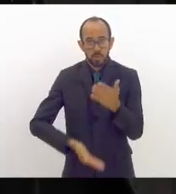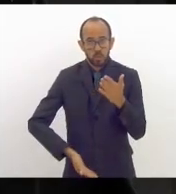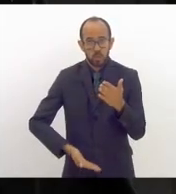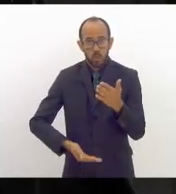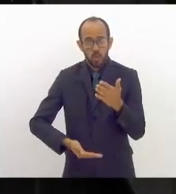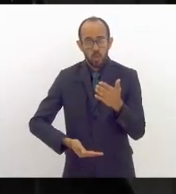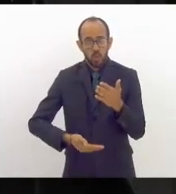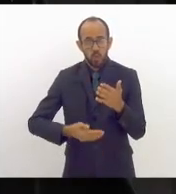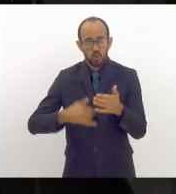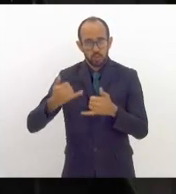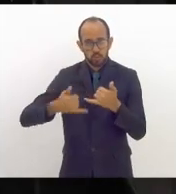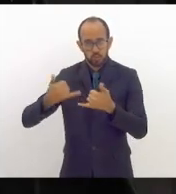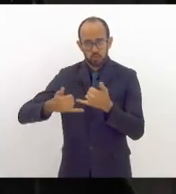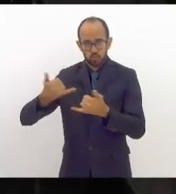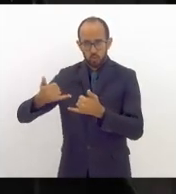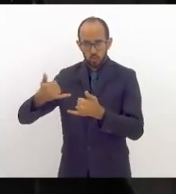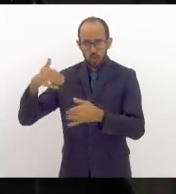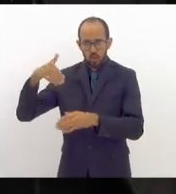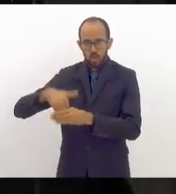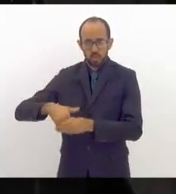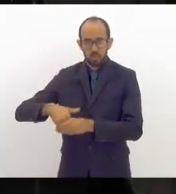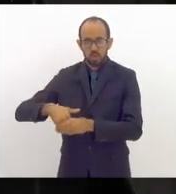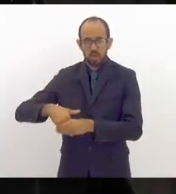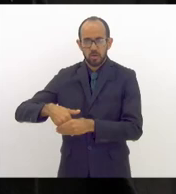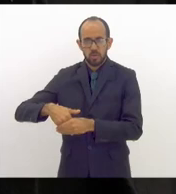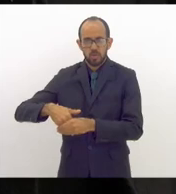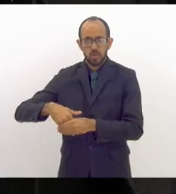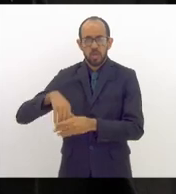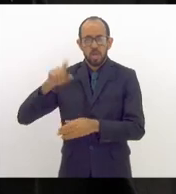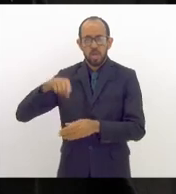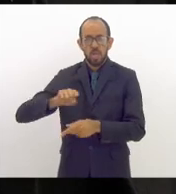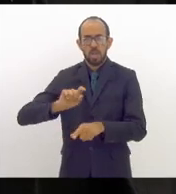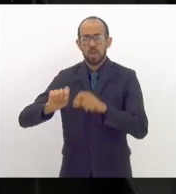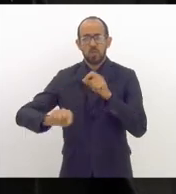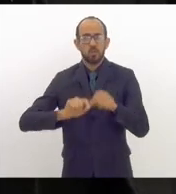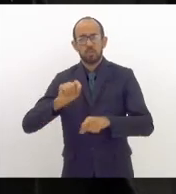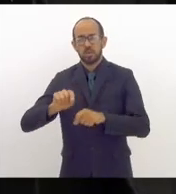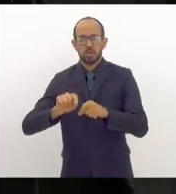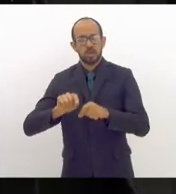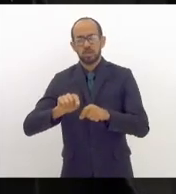o jogo Eleitoral da disputa eleitoral é provavelmente